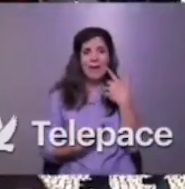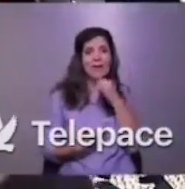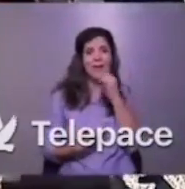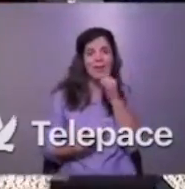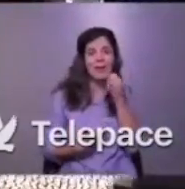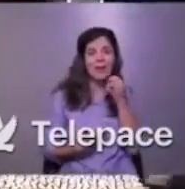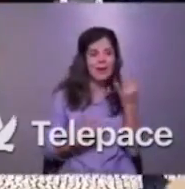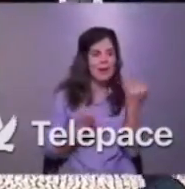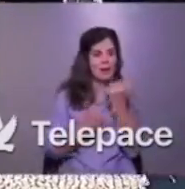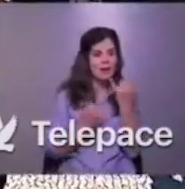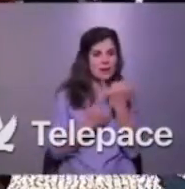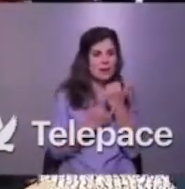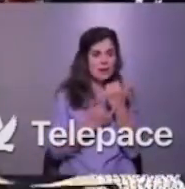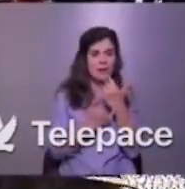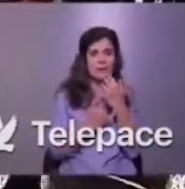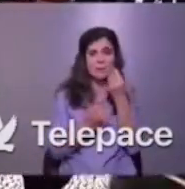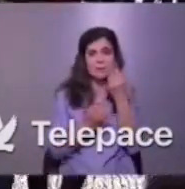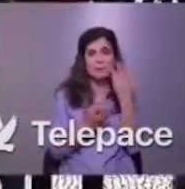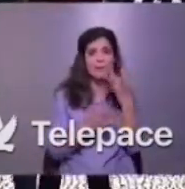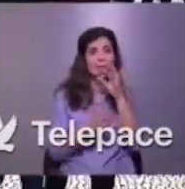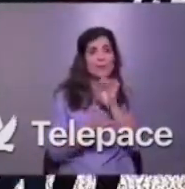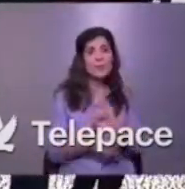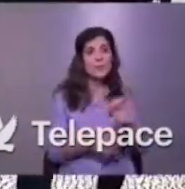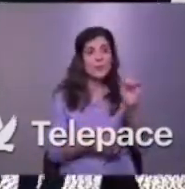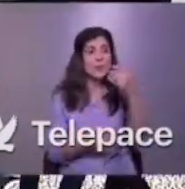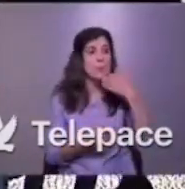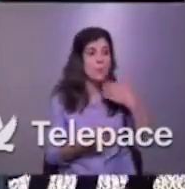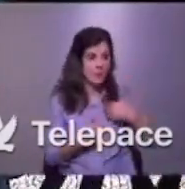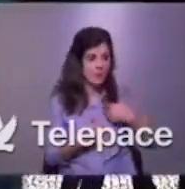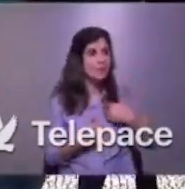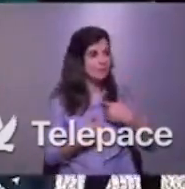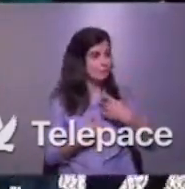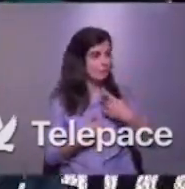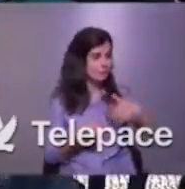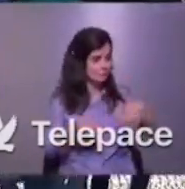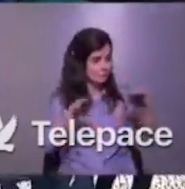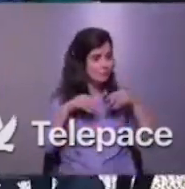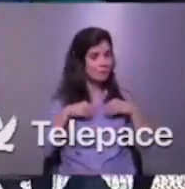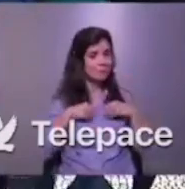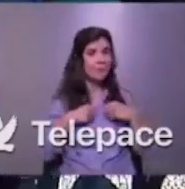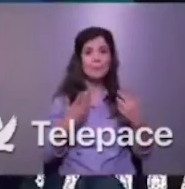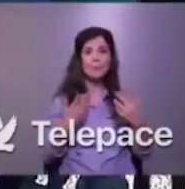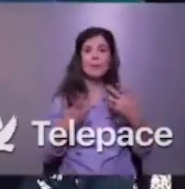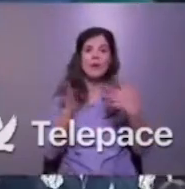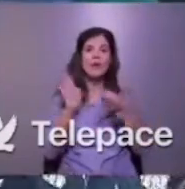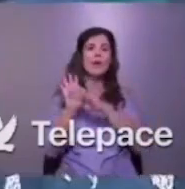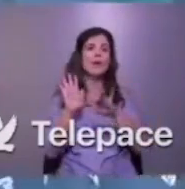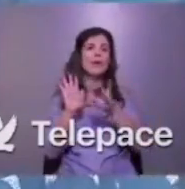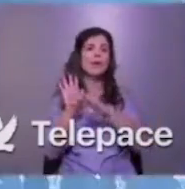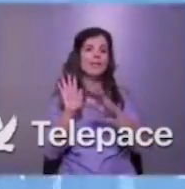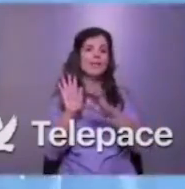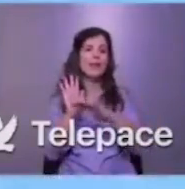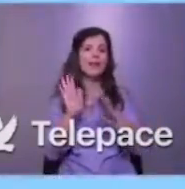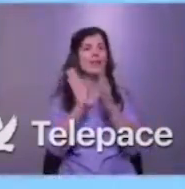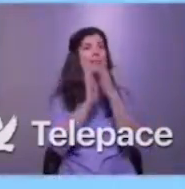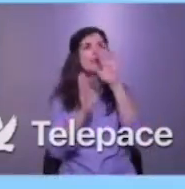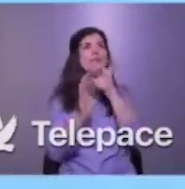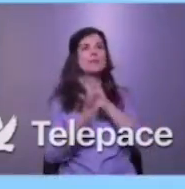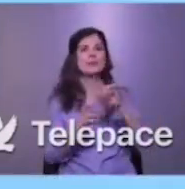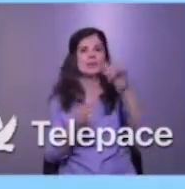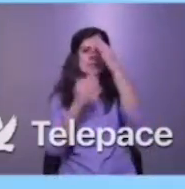modo particolare dei peccatori, di coloro che si sono allontanati dal